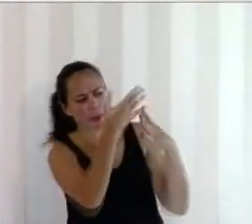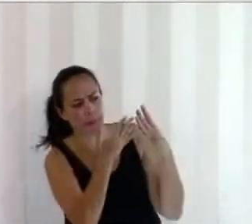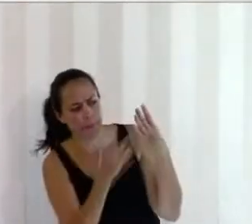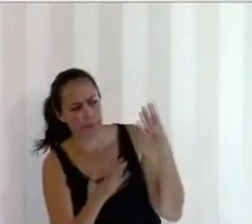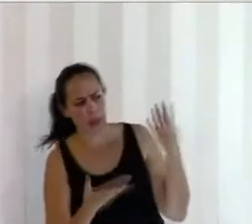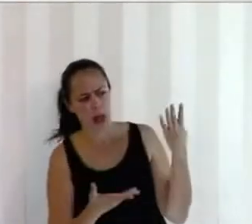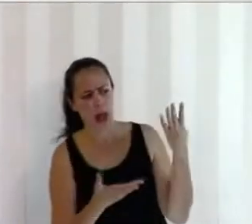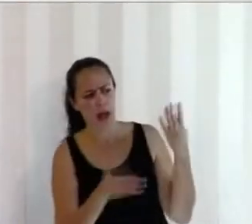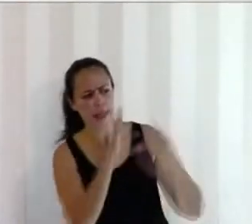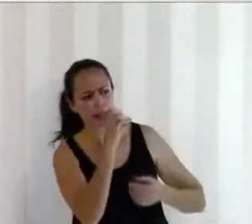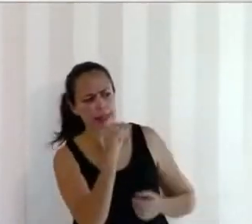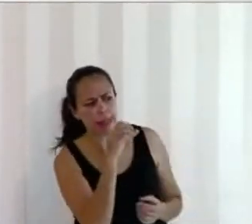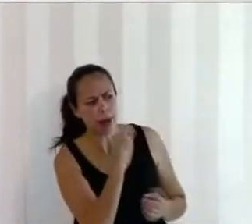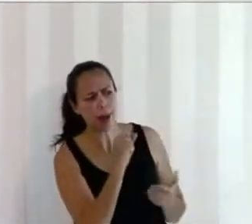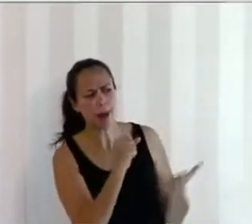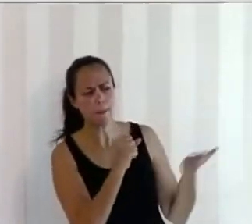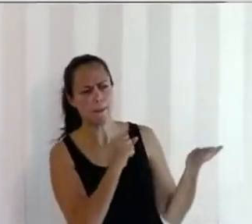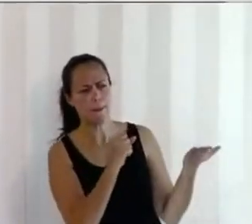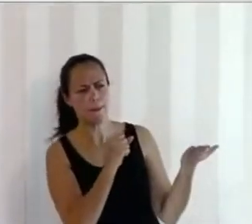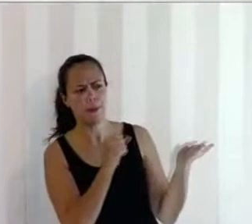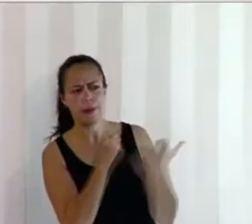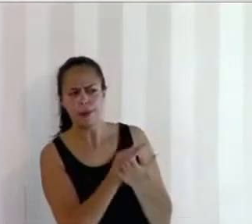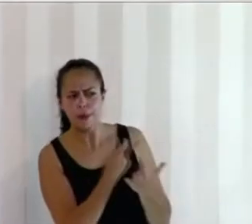curou alguém no sábado.